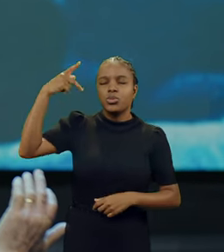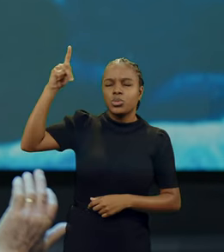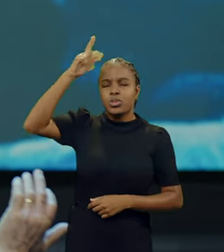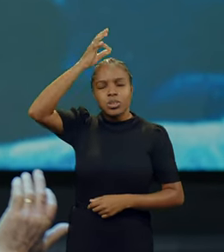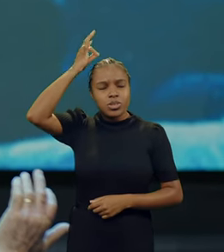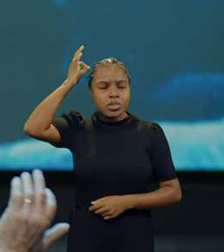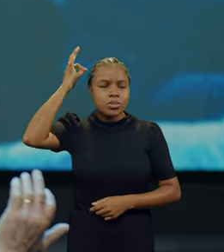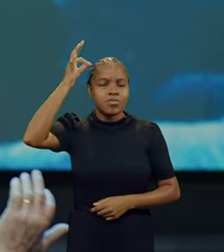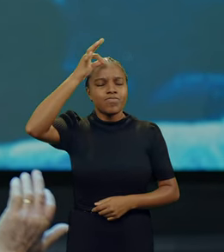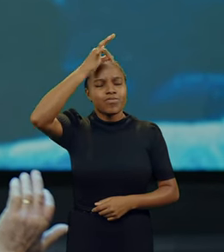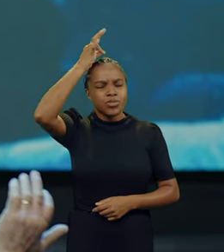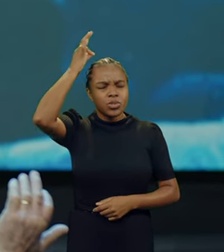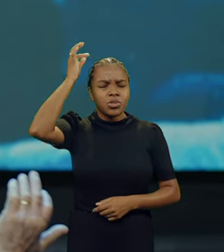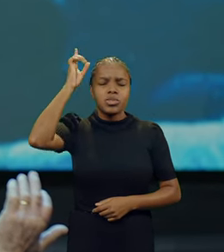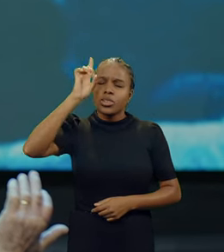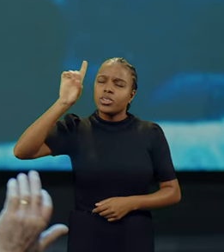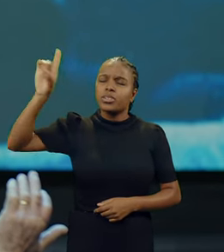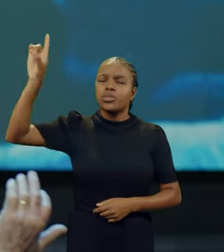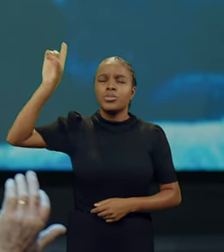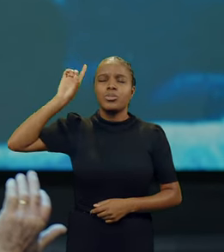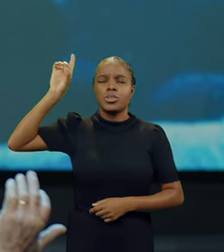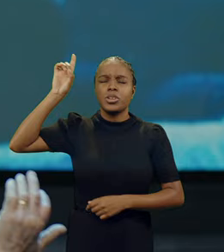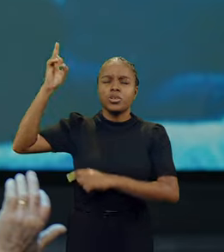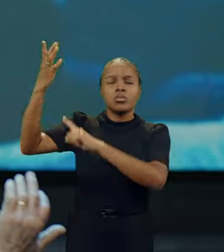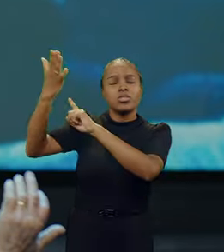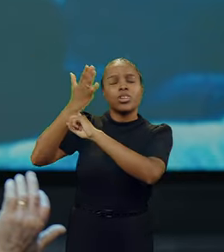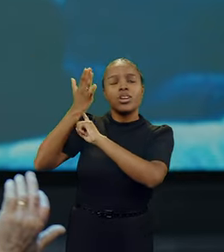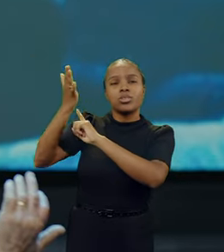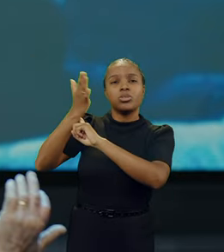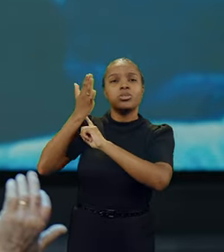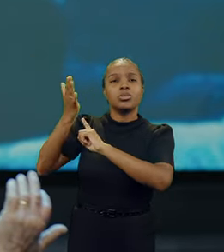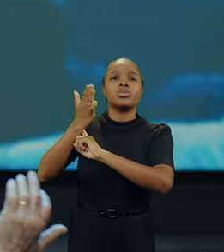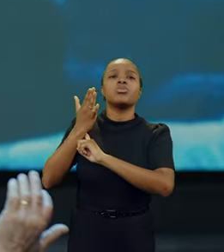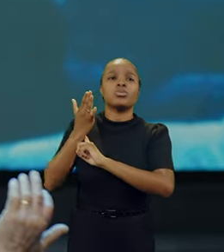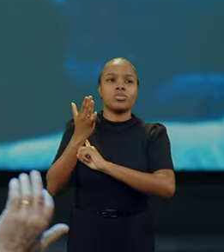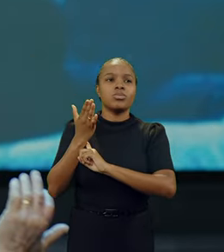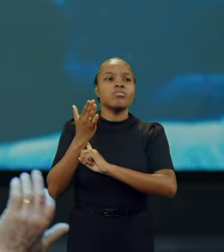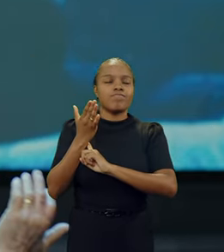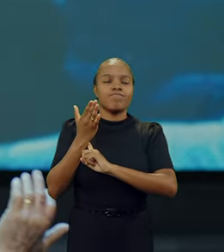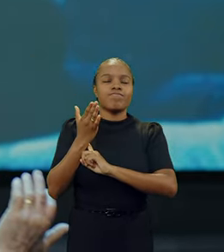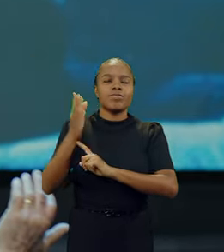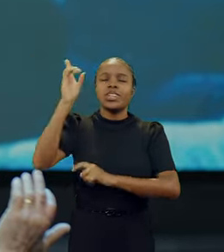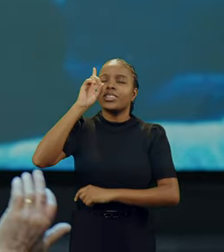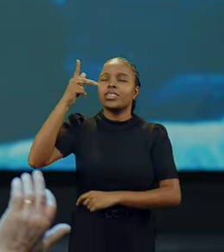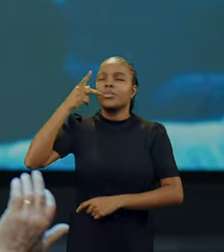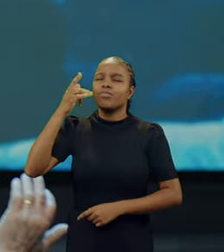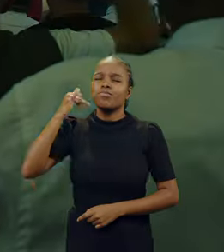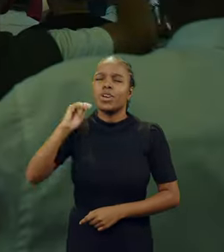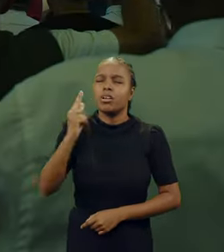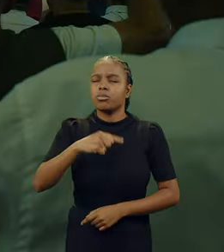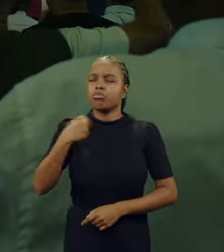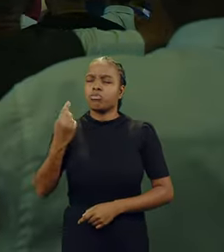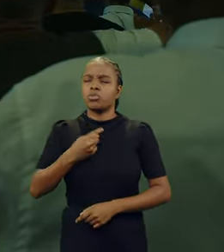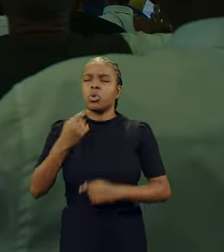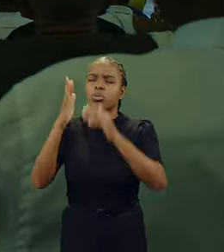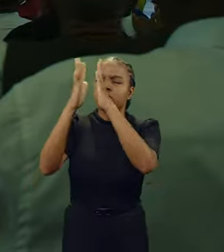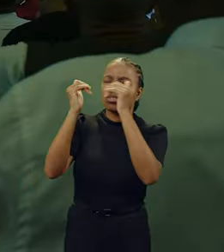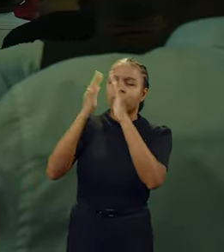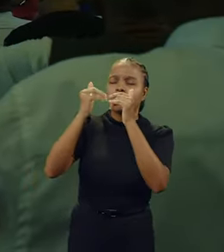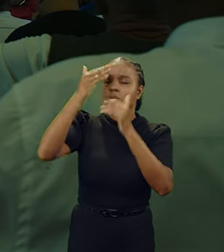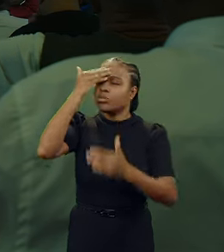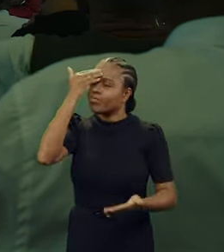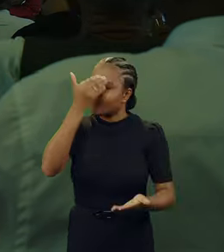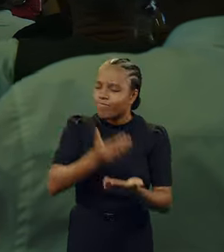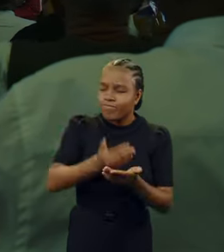Espírito Santo, meu Deus. Ajuda-nos, meu Deus e meu Pai. Nós clamamos com toda a fé que o Senhor está